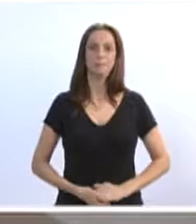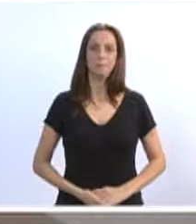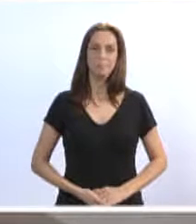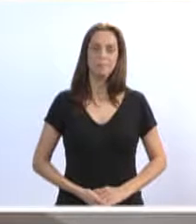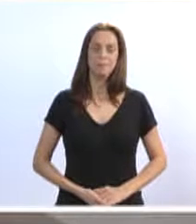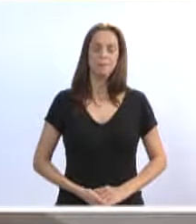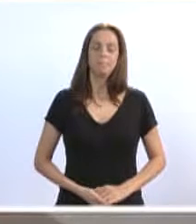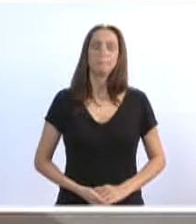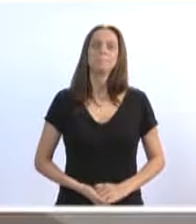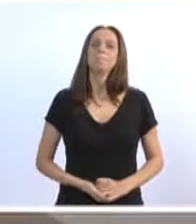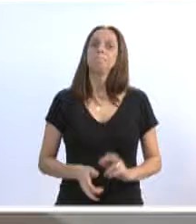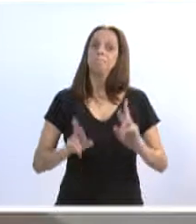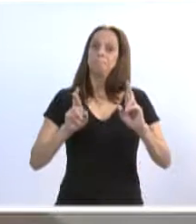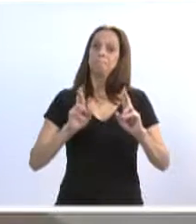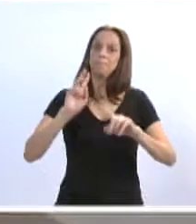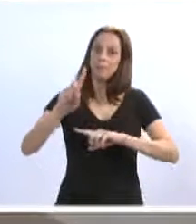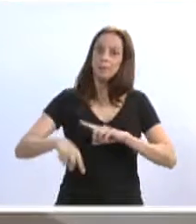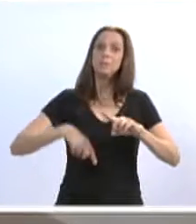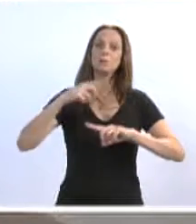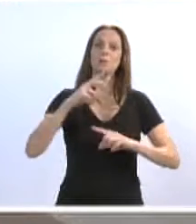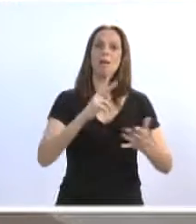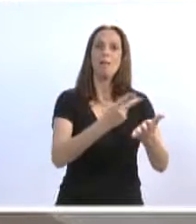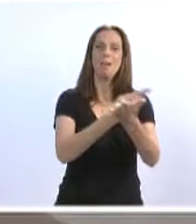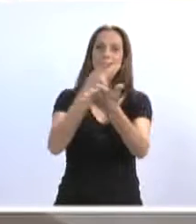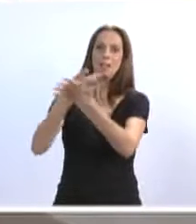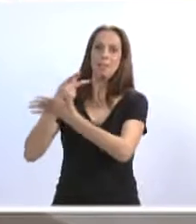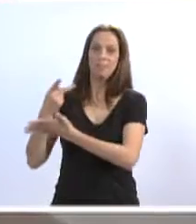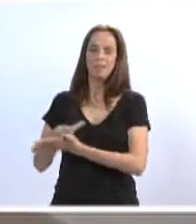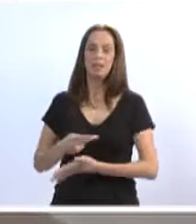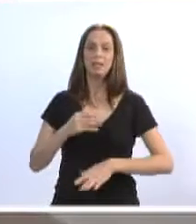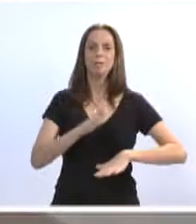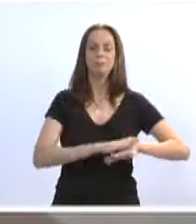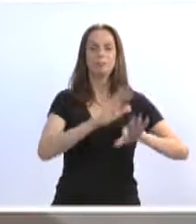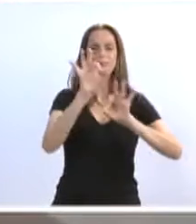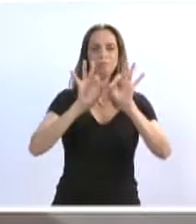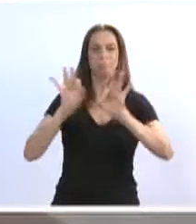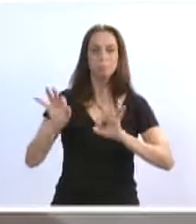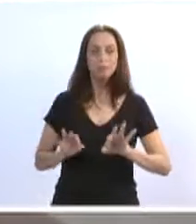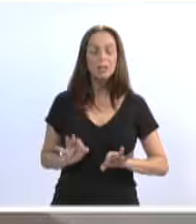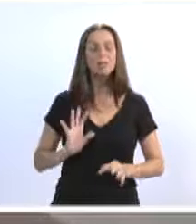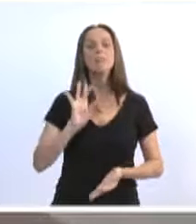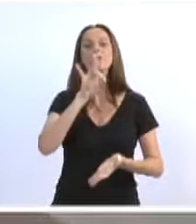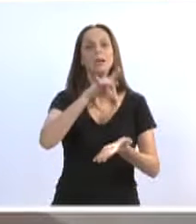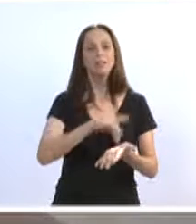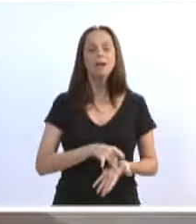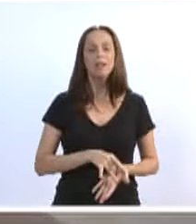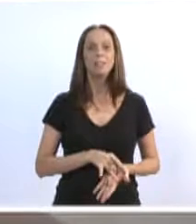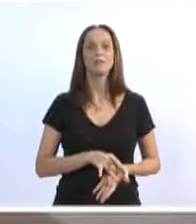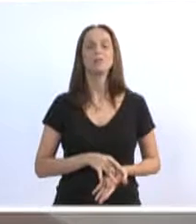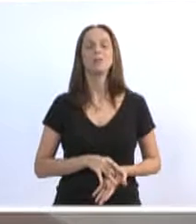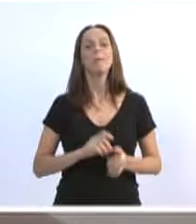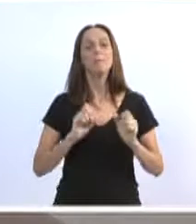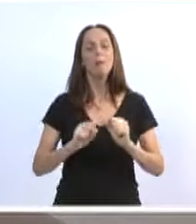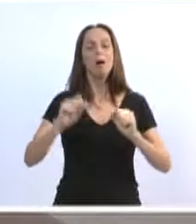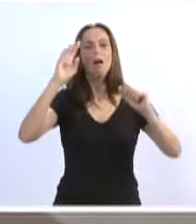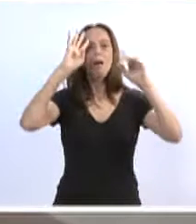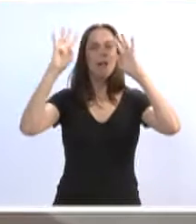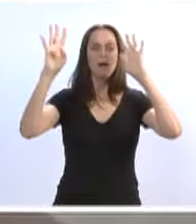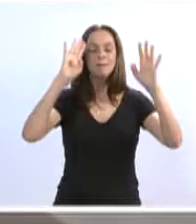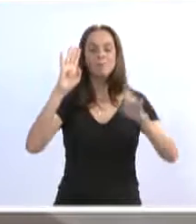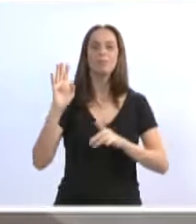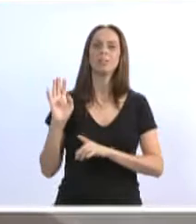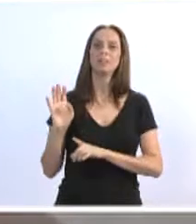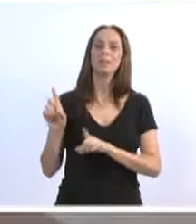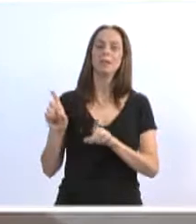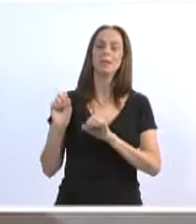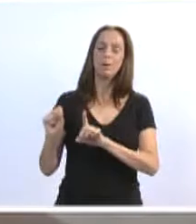desejo sucesso aos eventos, aos organizadores, e que de fato ele possa refletir na sociedade